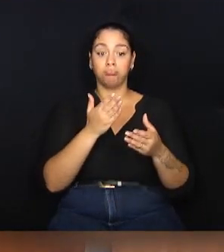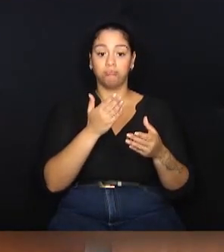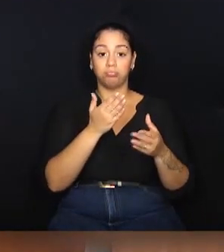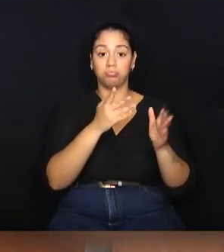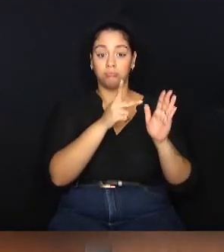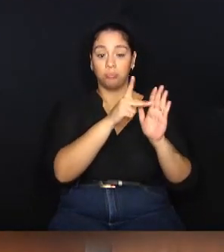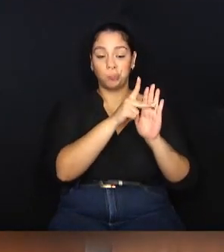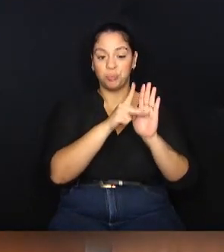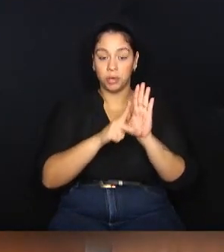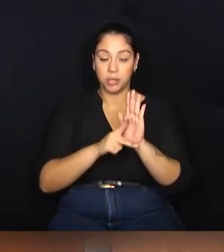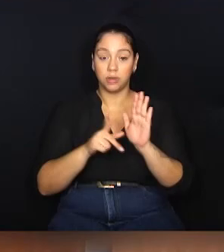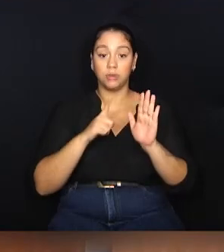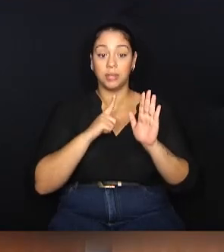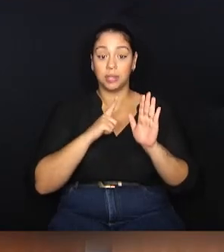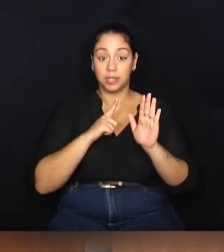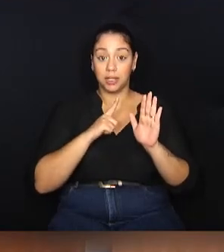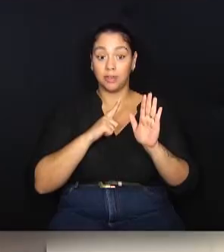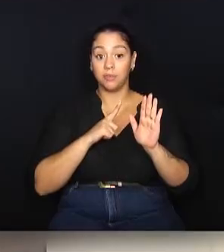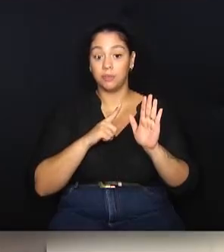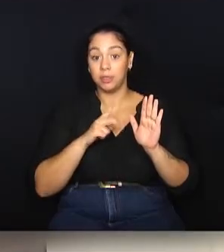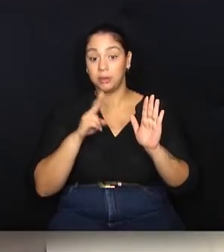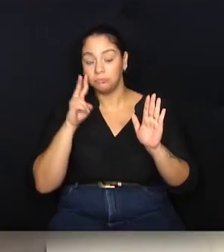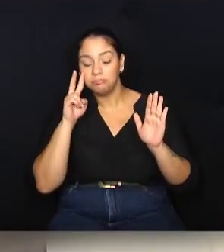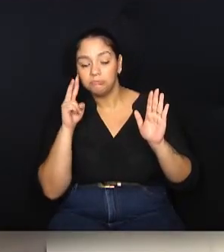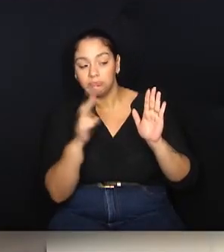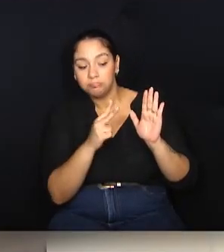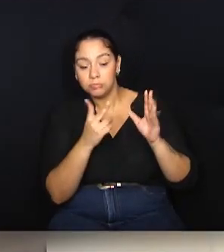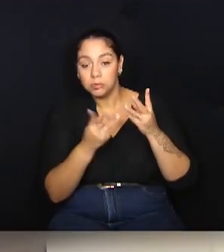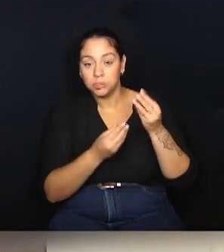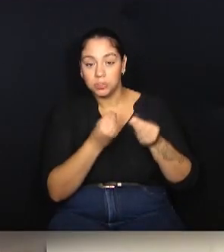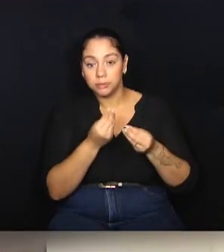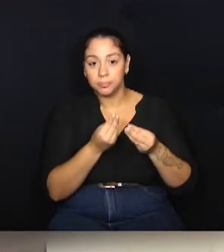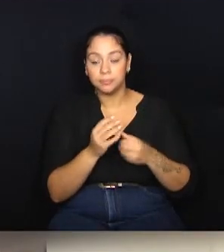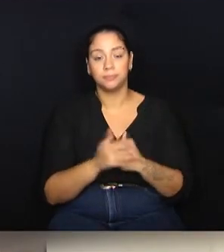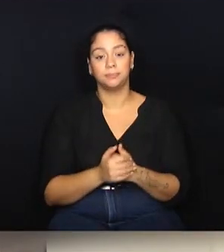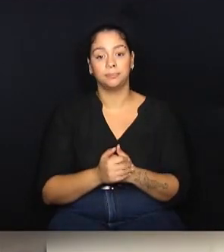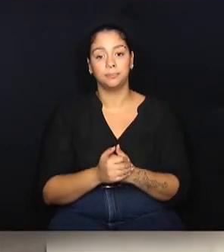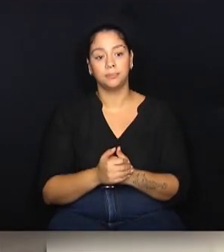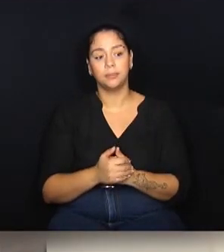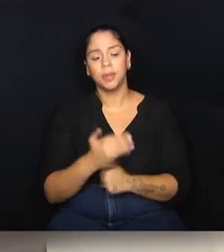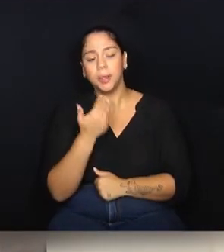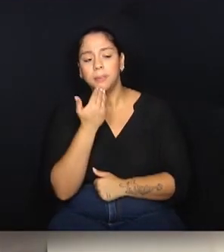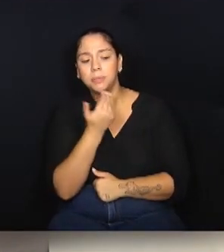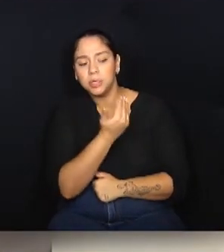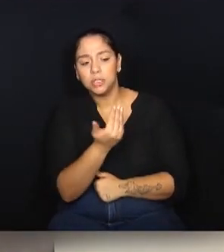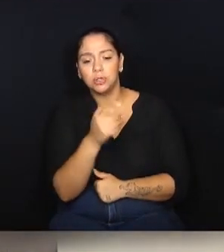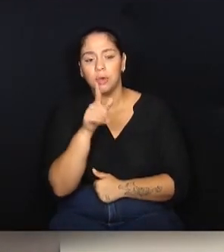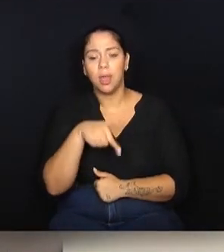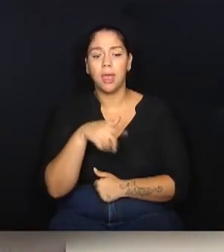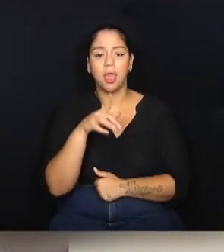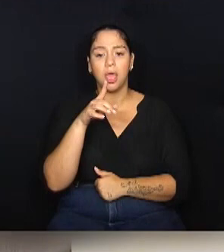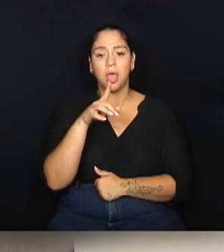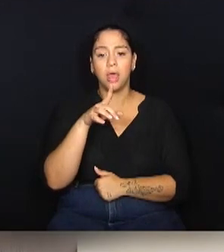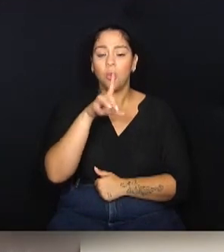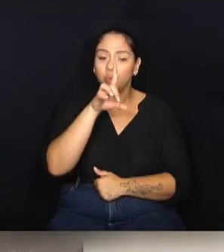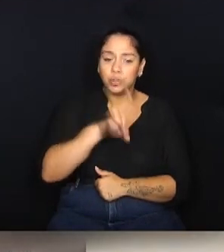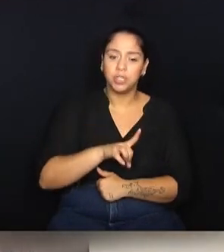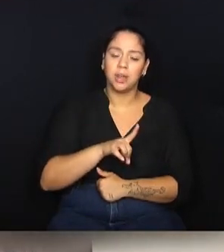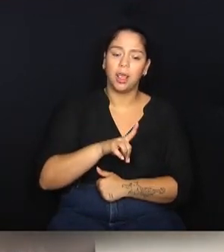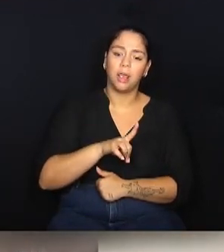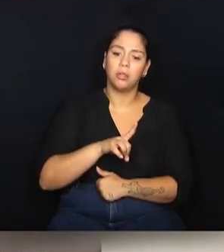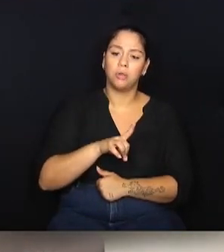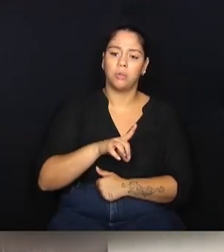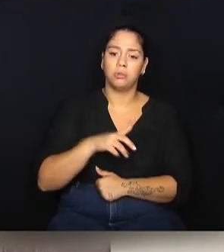contrários, receberam pedidos de vistas. O pedido de vista é um direito que o vereador tem de estudar melhor,